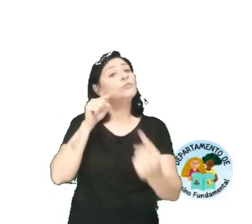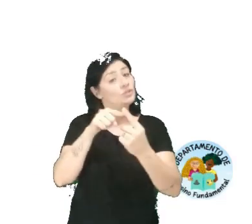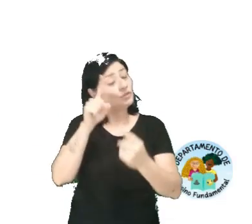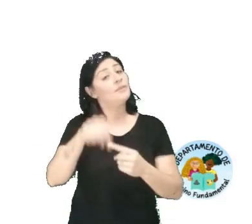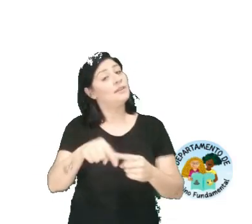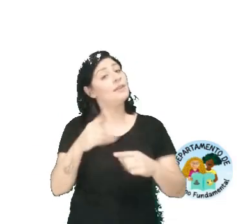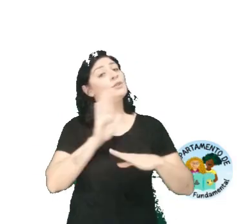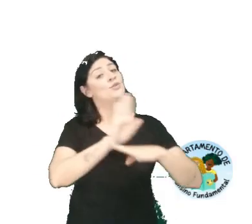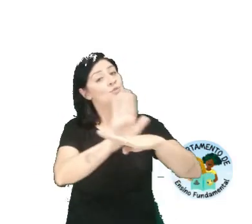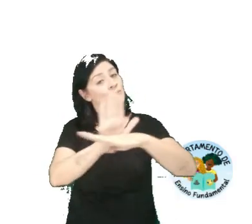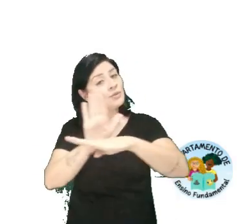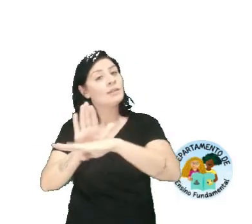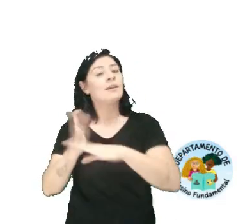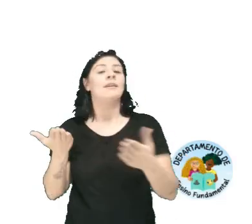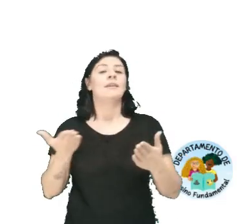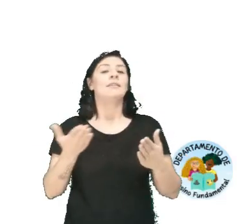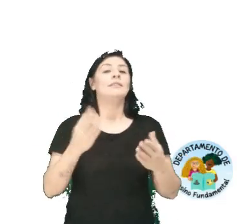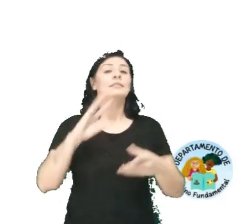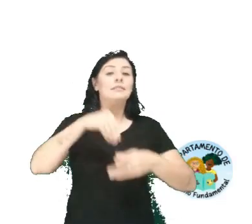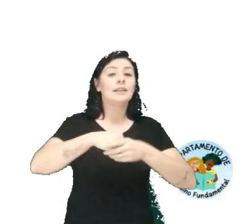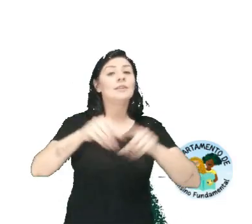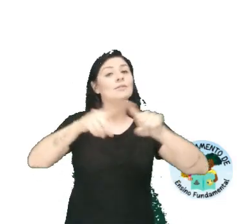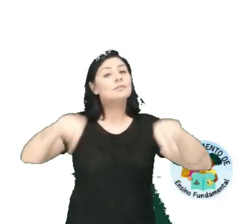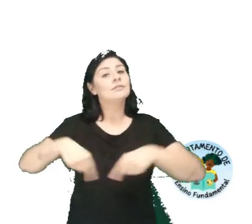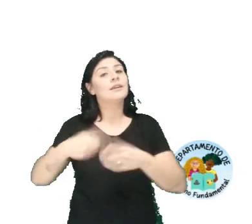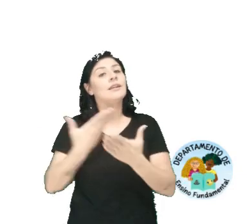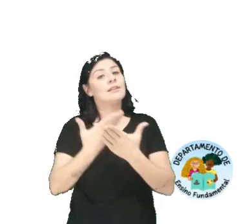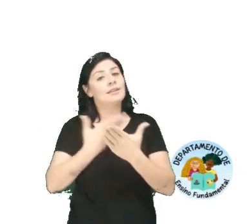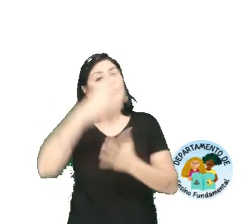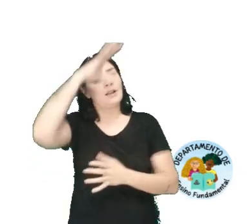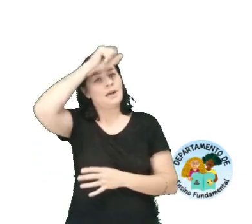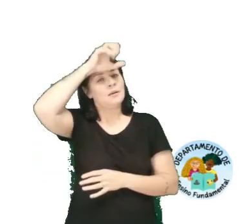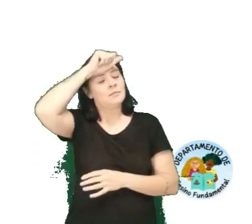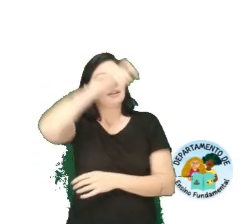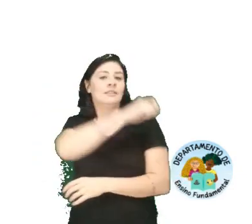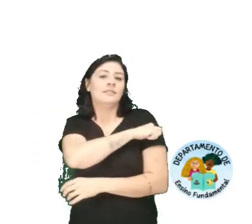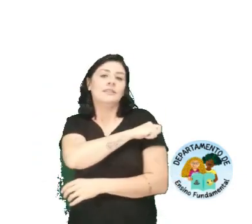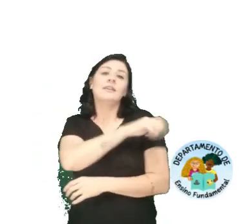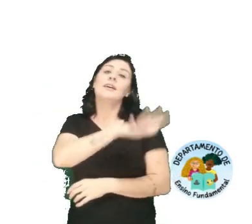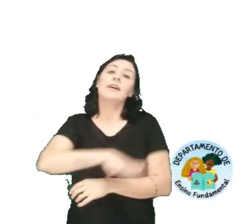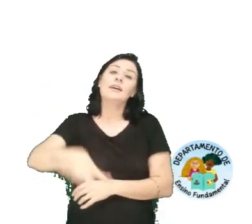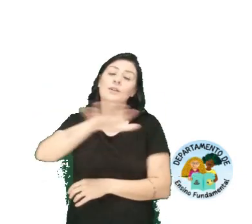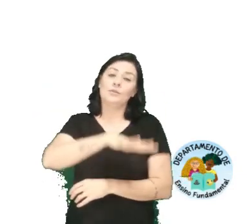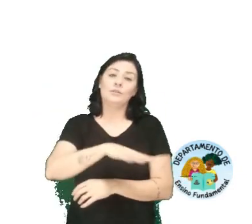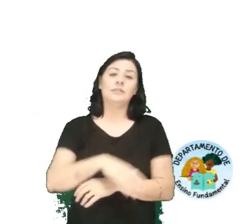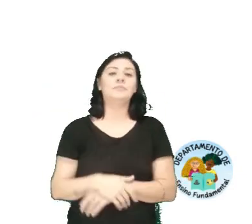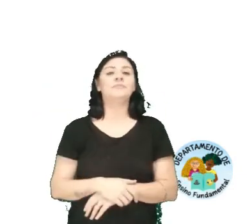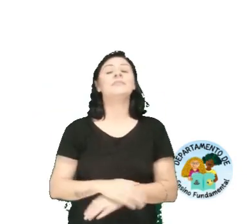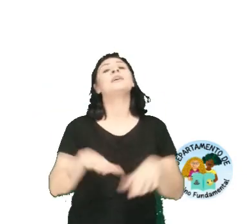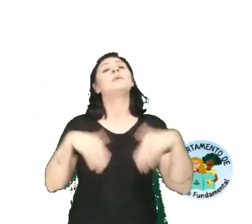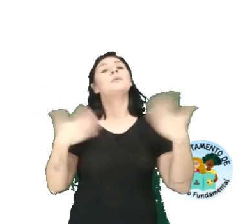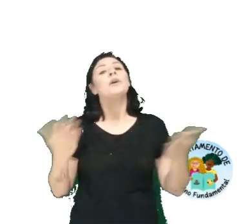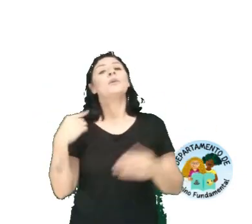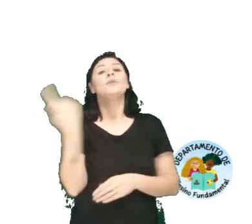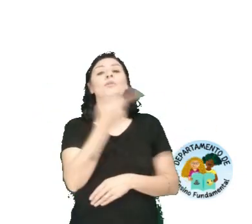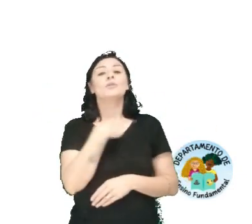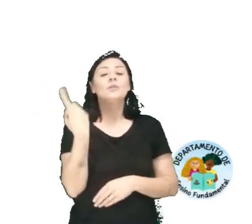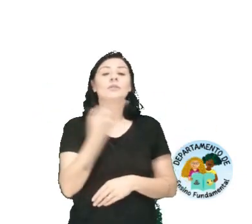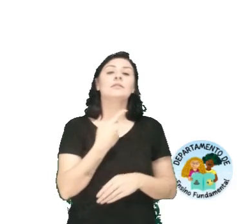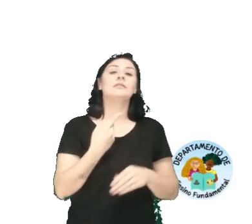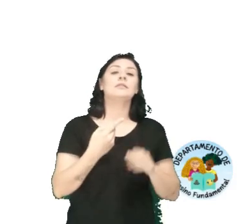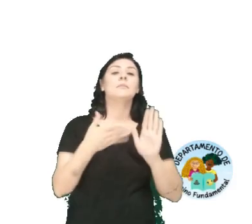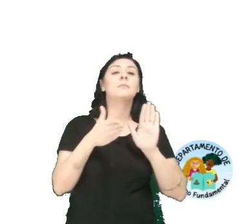dentro do planejamento, dentro de sala de aula, na aprendizagem dos estudantes. E qual é a nossa proposta, né, para a